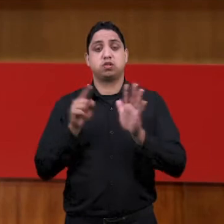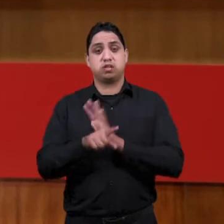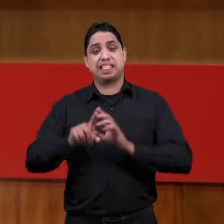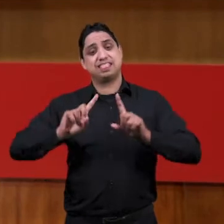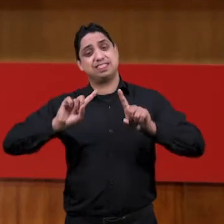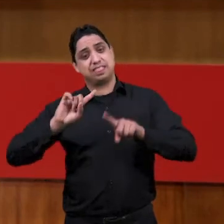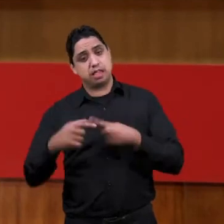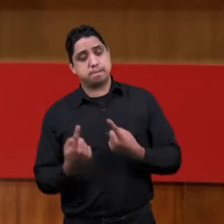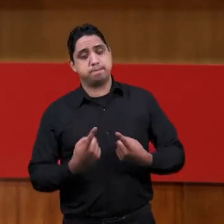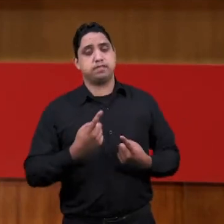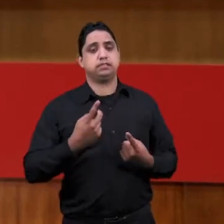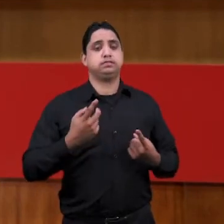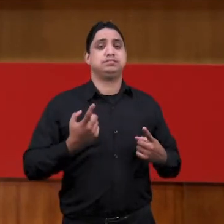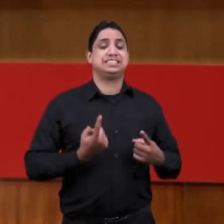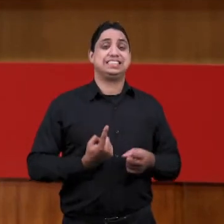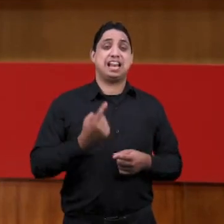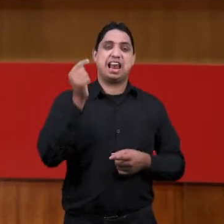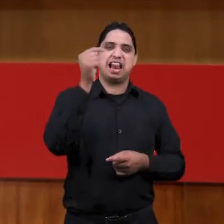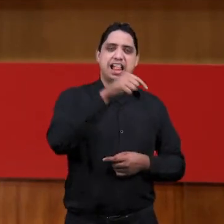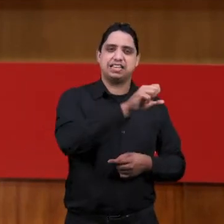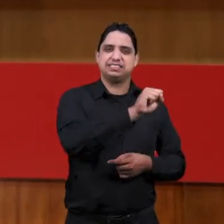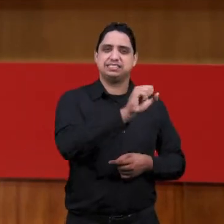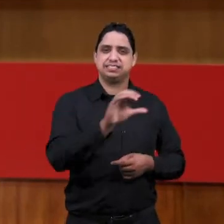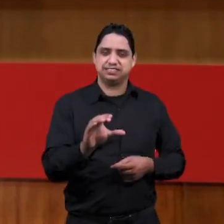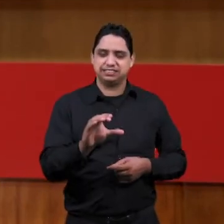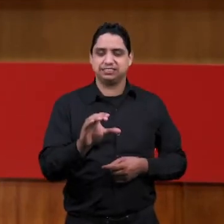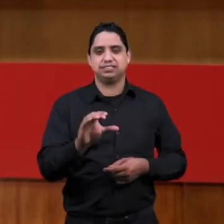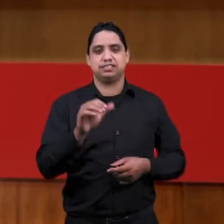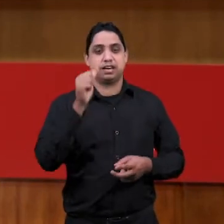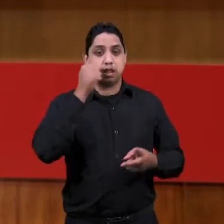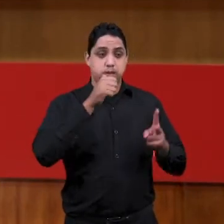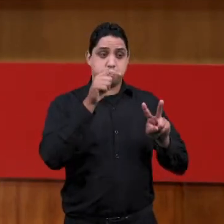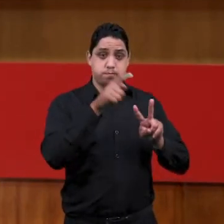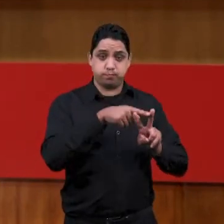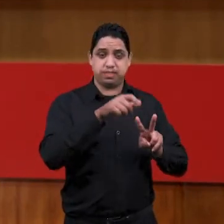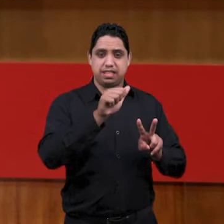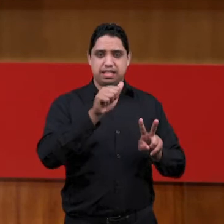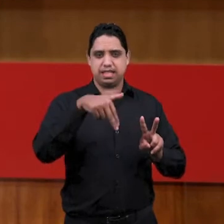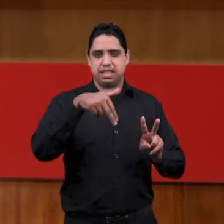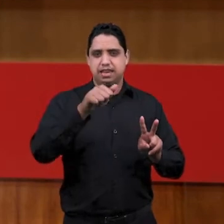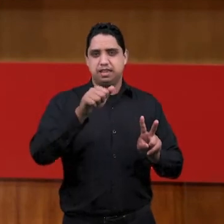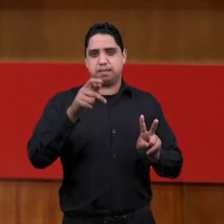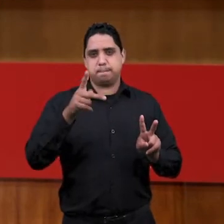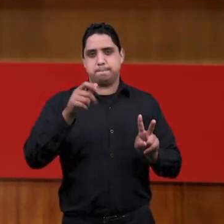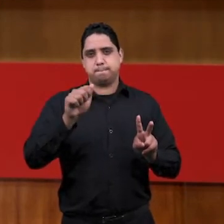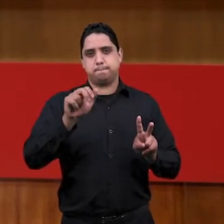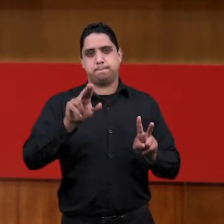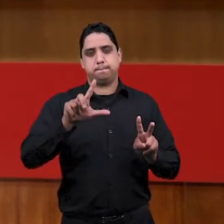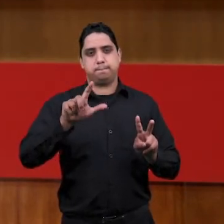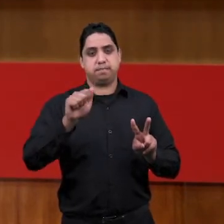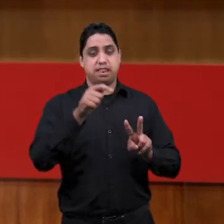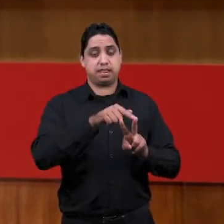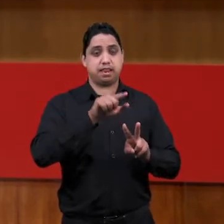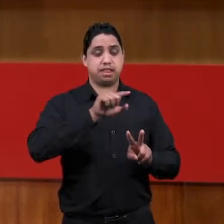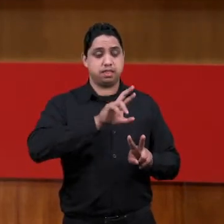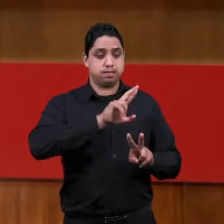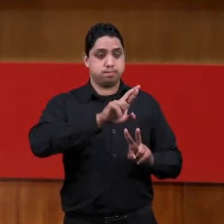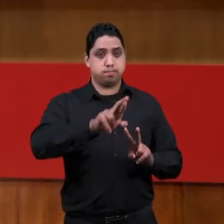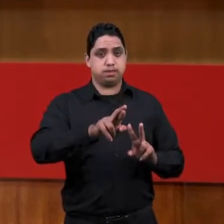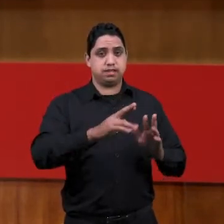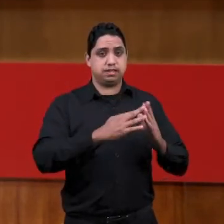em sequência, por último, vamos agora lá para Santa Catarina. A nossa irmã ali, a Ana Paula, ela vai dar uma resposta ali.